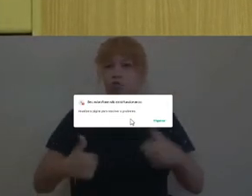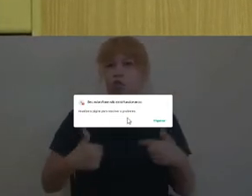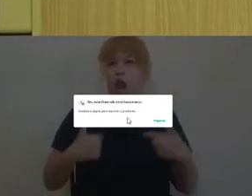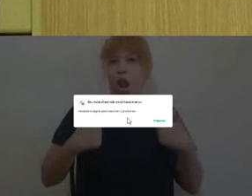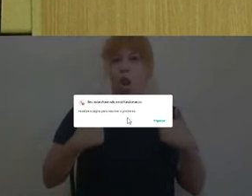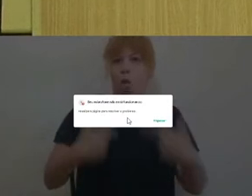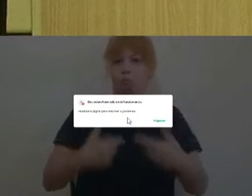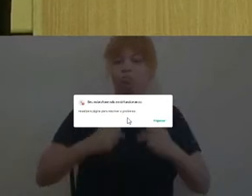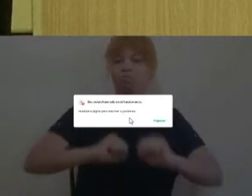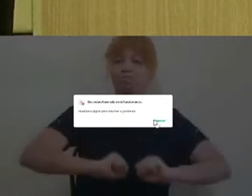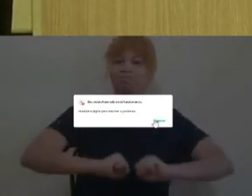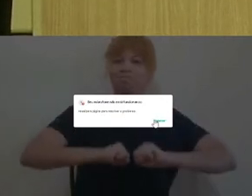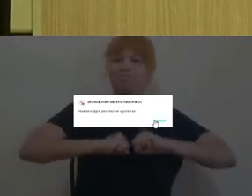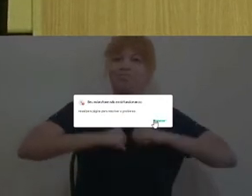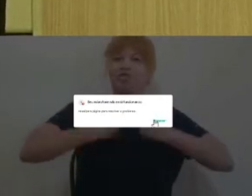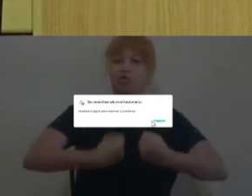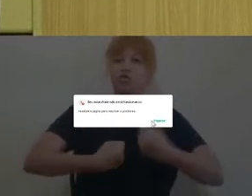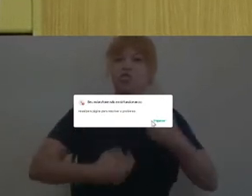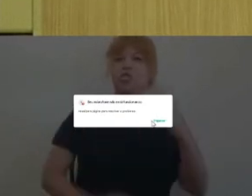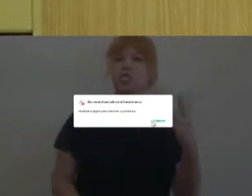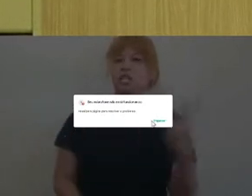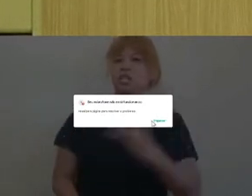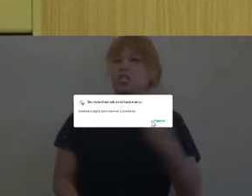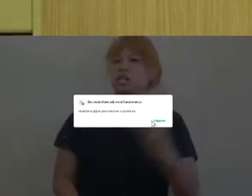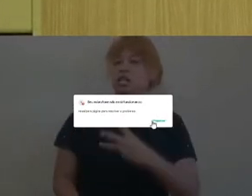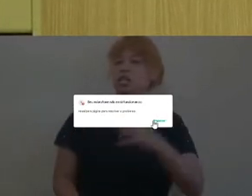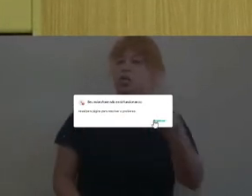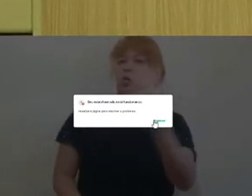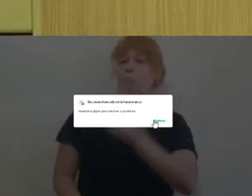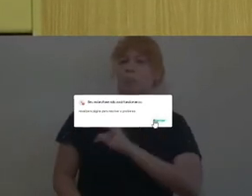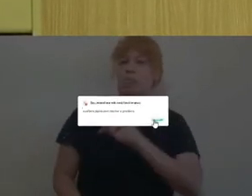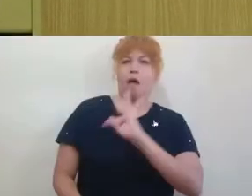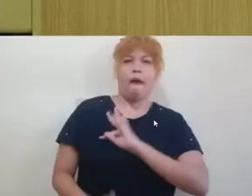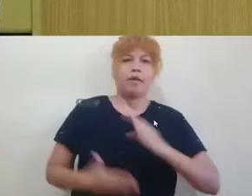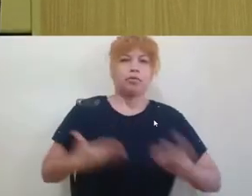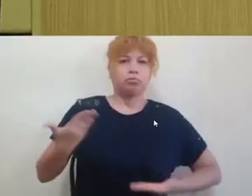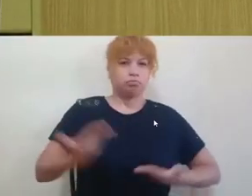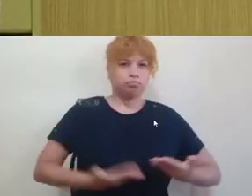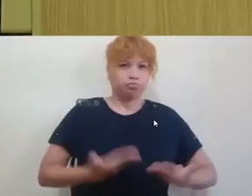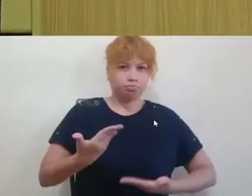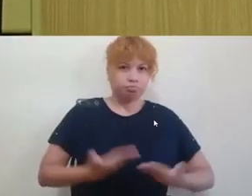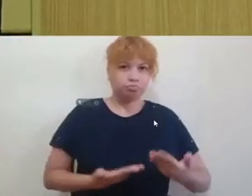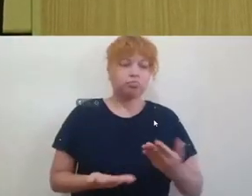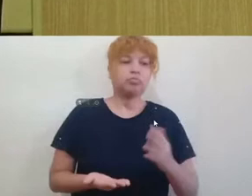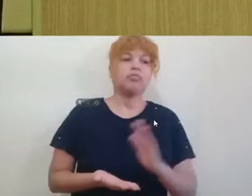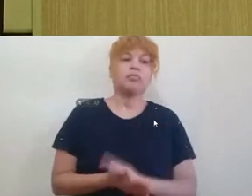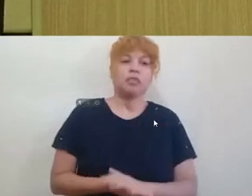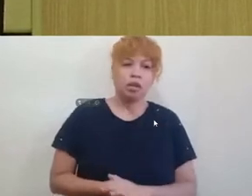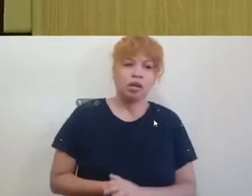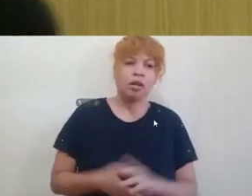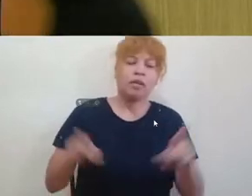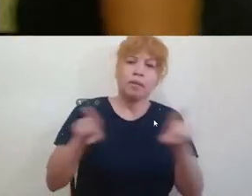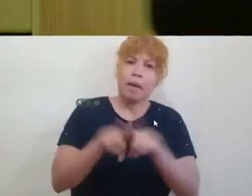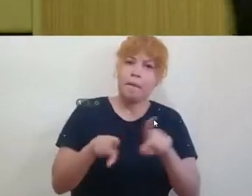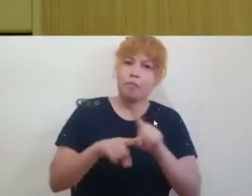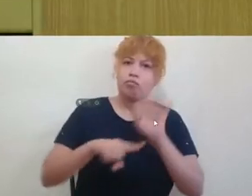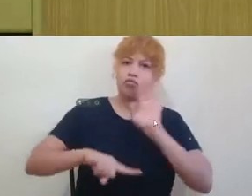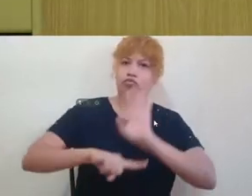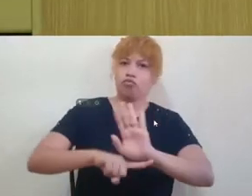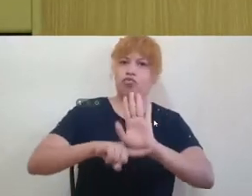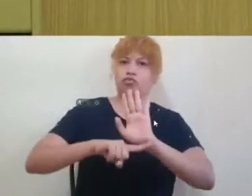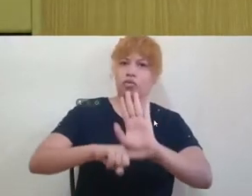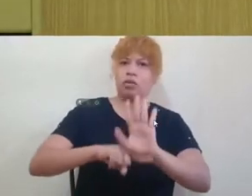mentalmente, nesse momento tão especial. E isso é uma vitória não só dos alunos, mas também das vossas famílias, porque